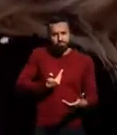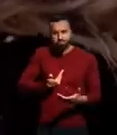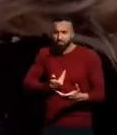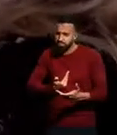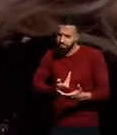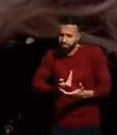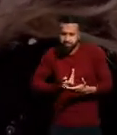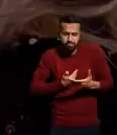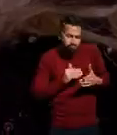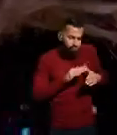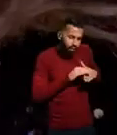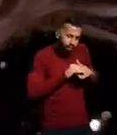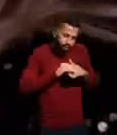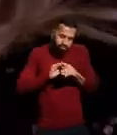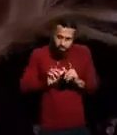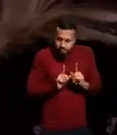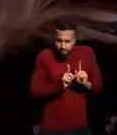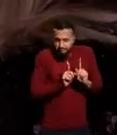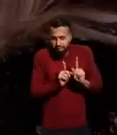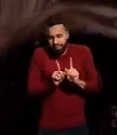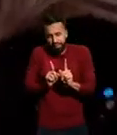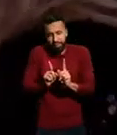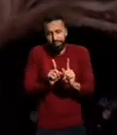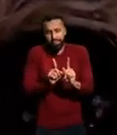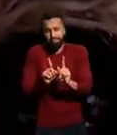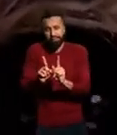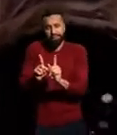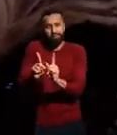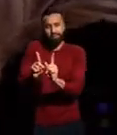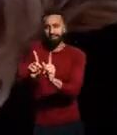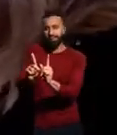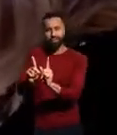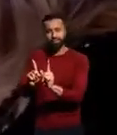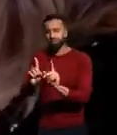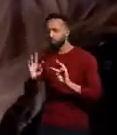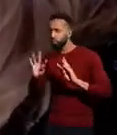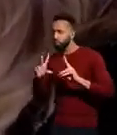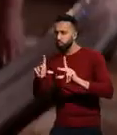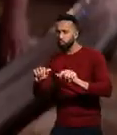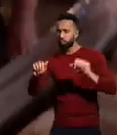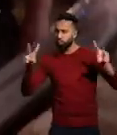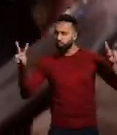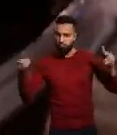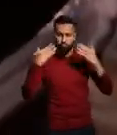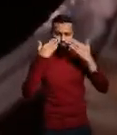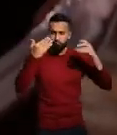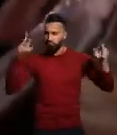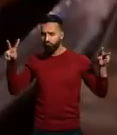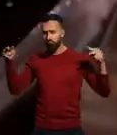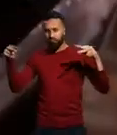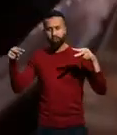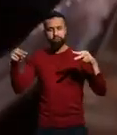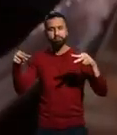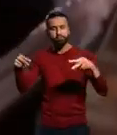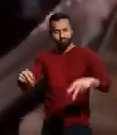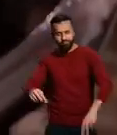Me leva pra casa, você vinha de lá, todo mundo viu.